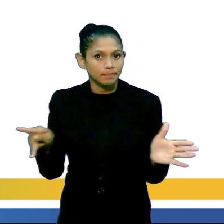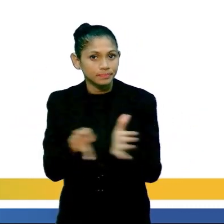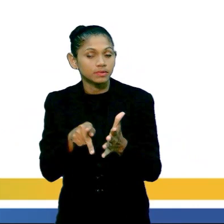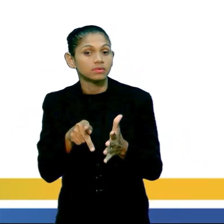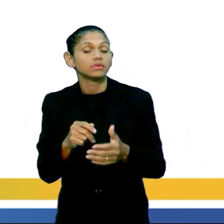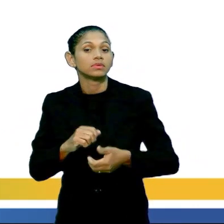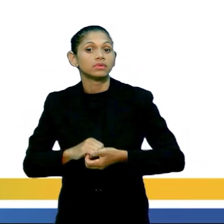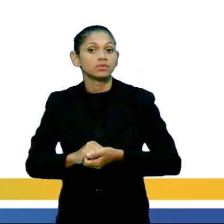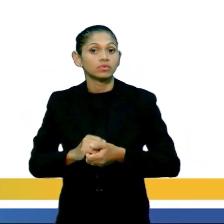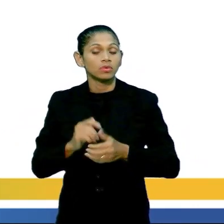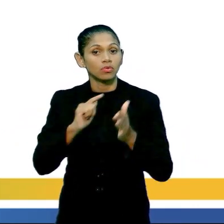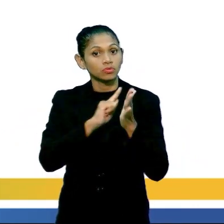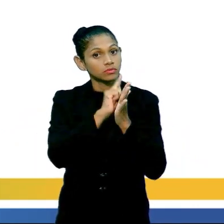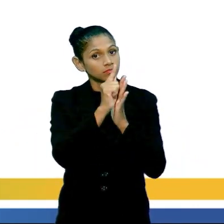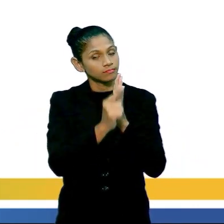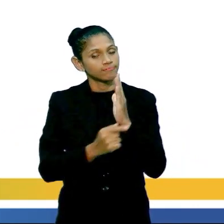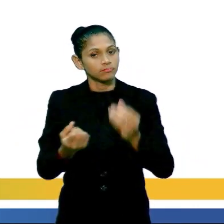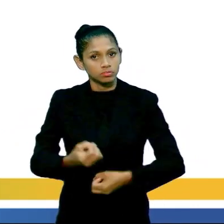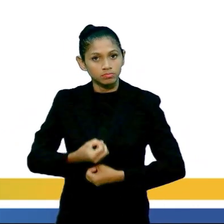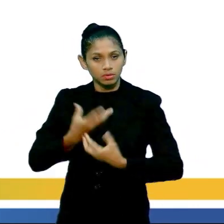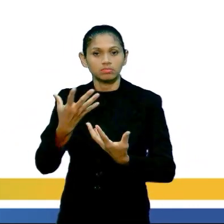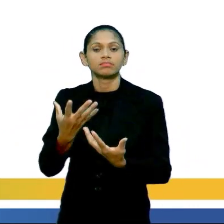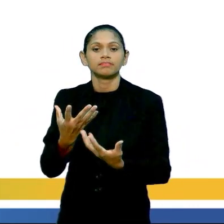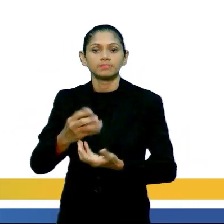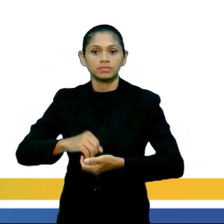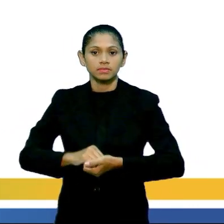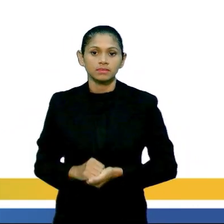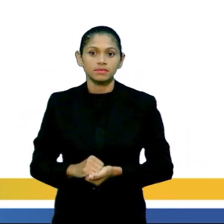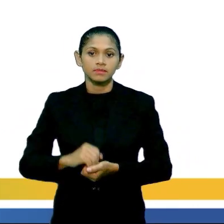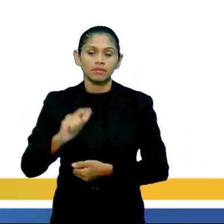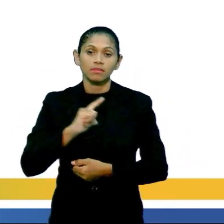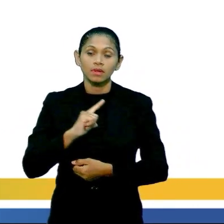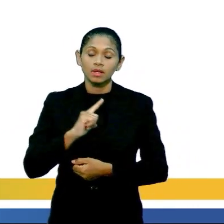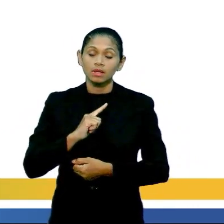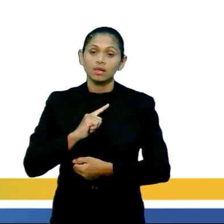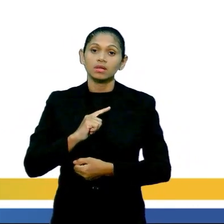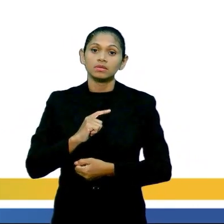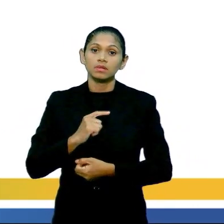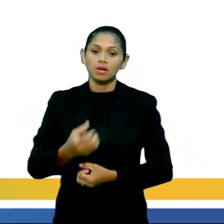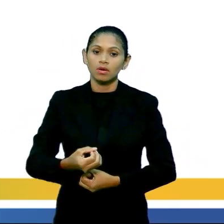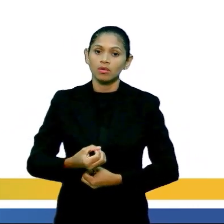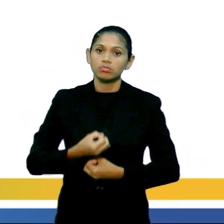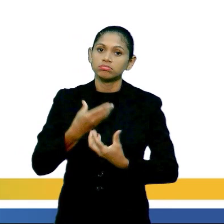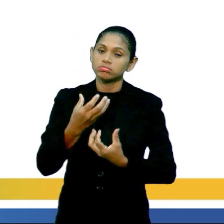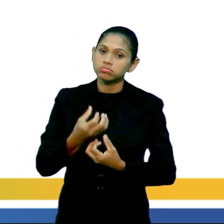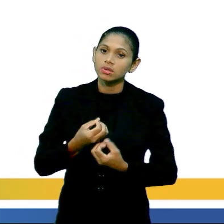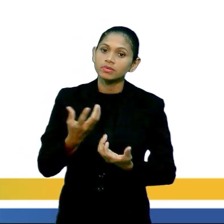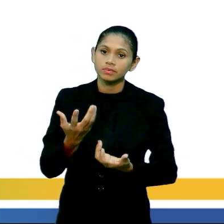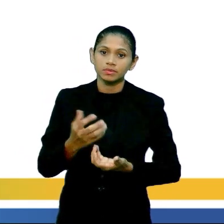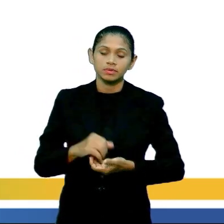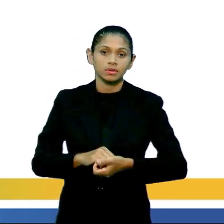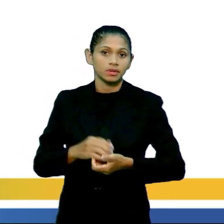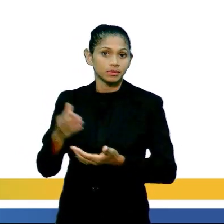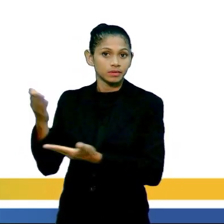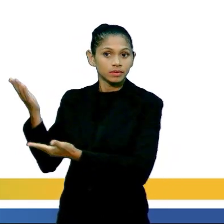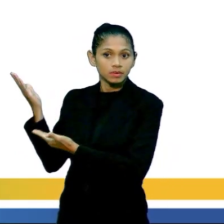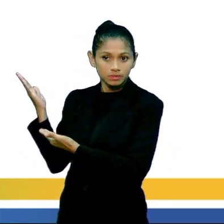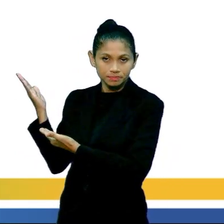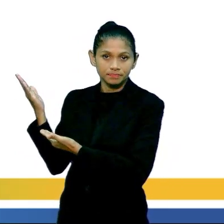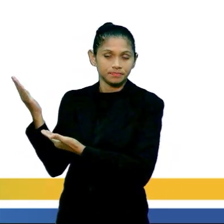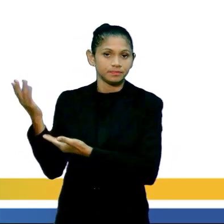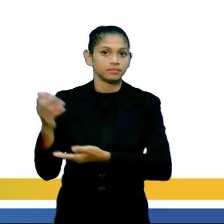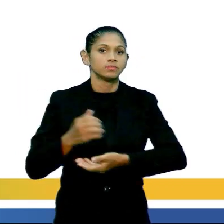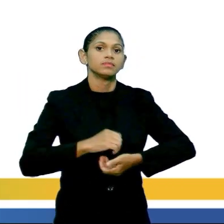com o gênero poema, tá? E aí nós temos esse poema aí, né, Amor de Tarde, de Mário